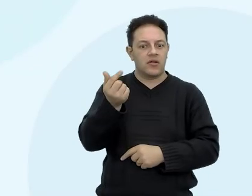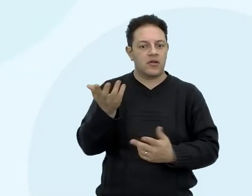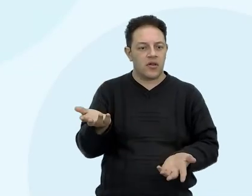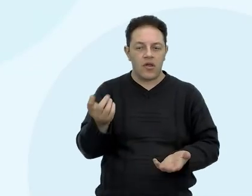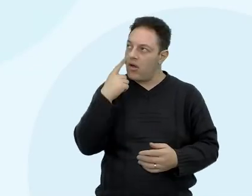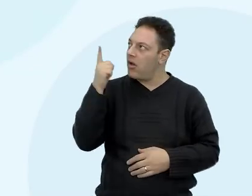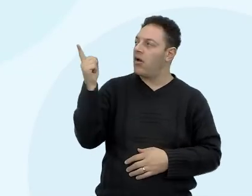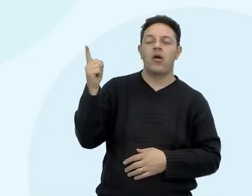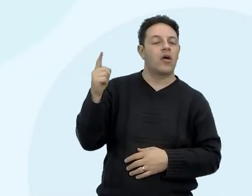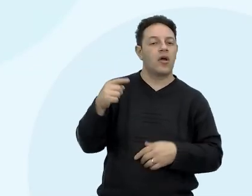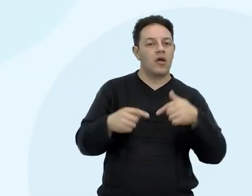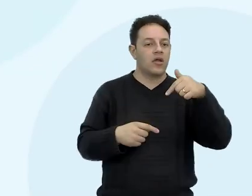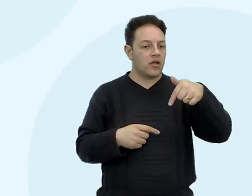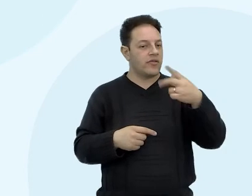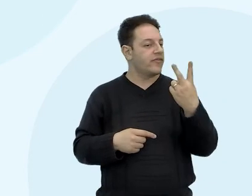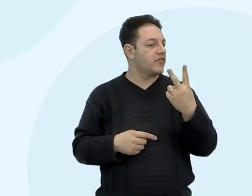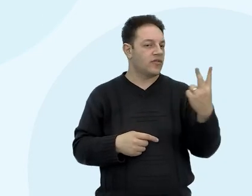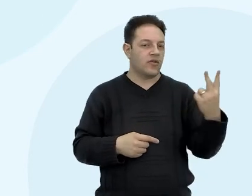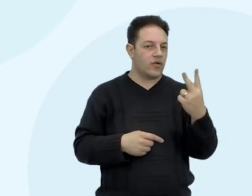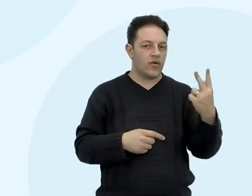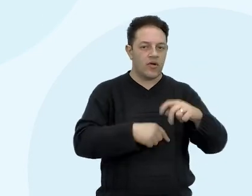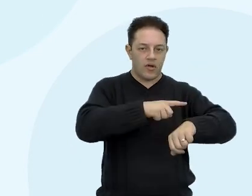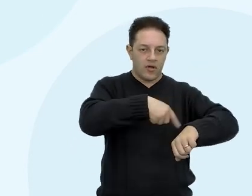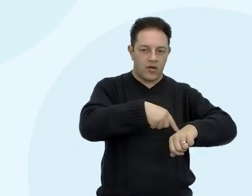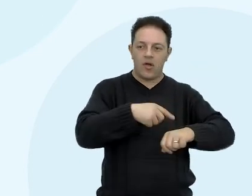que o dobro, de 722 para